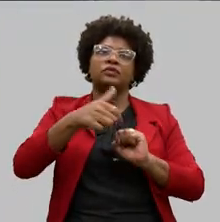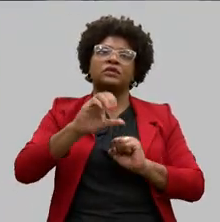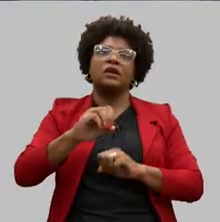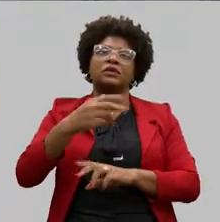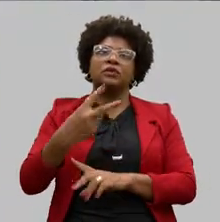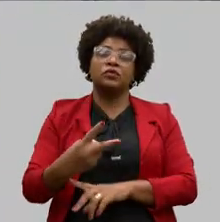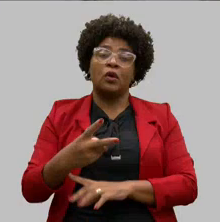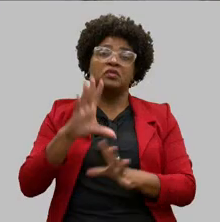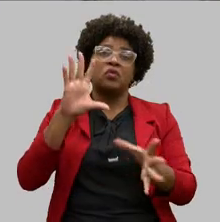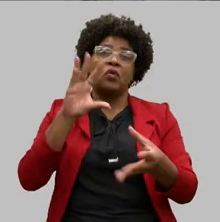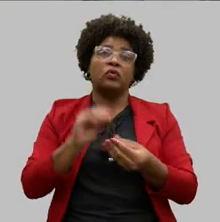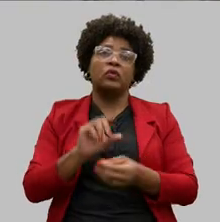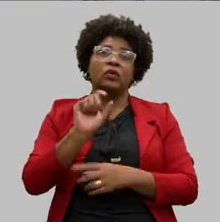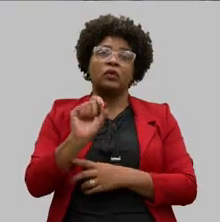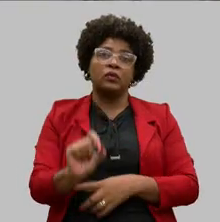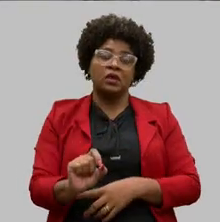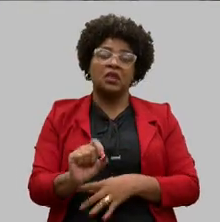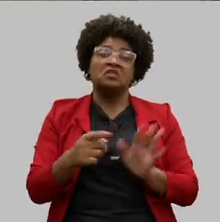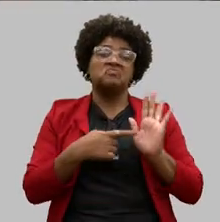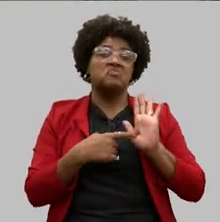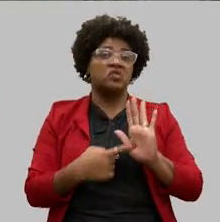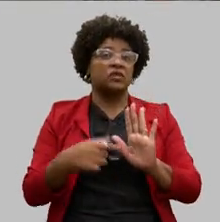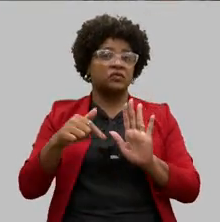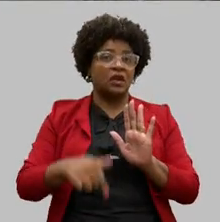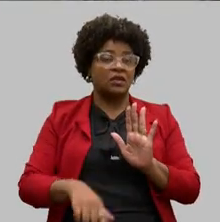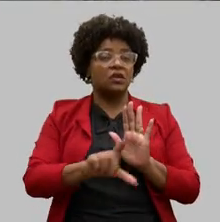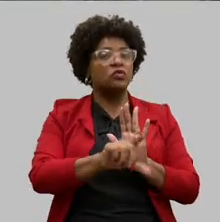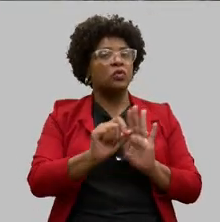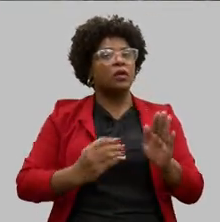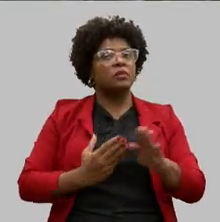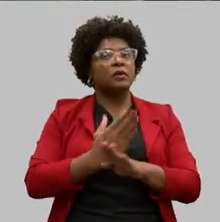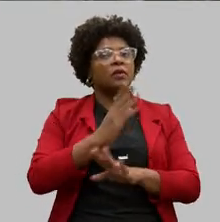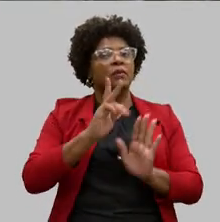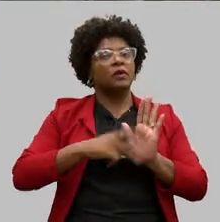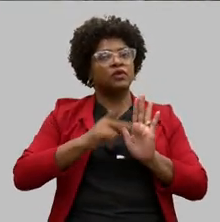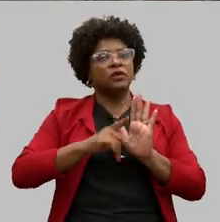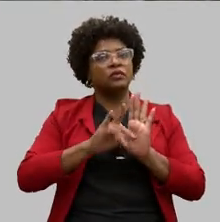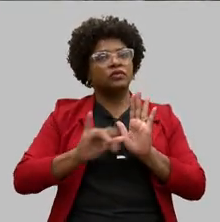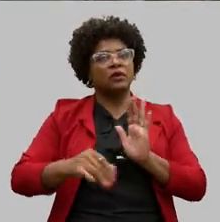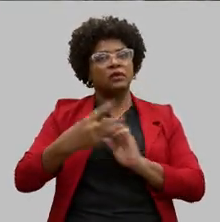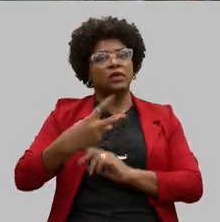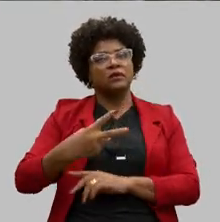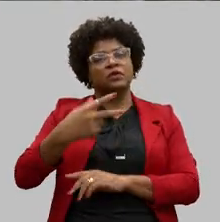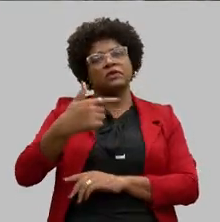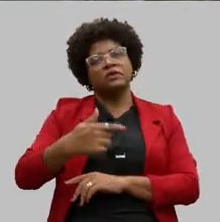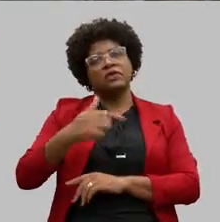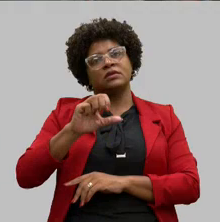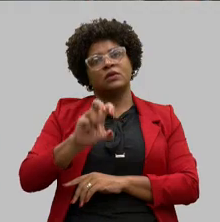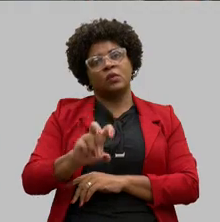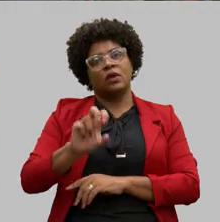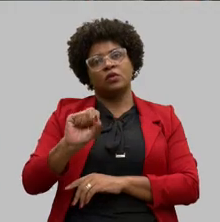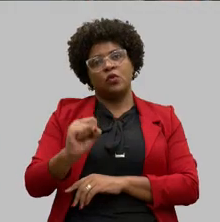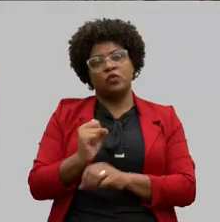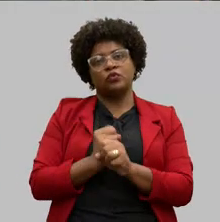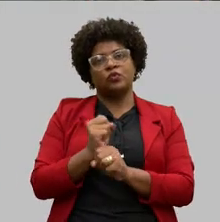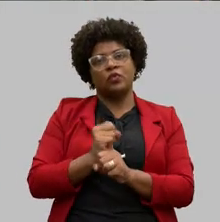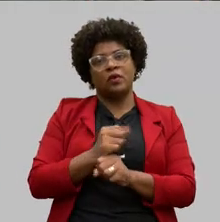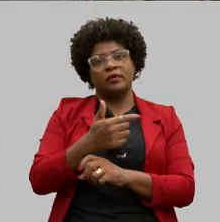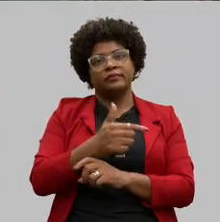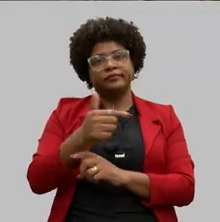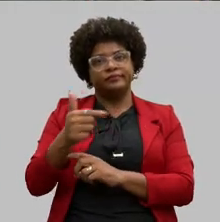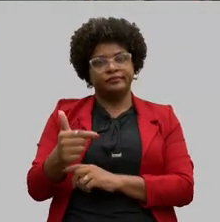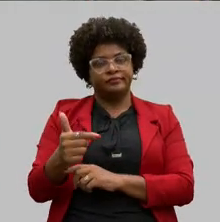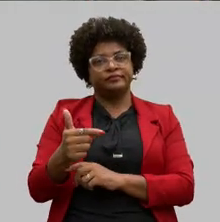conclusão Diante do exposto opinamos pela aprovação do projeto de lei número 3758 2022 no primeiro turno na forma do